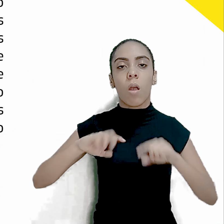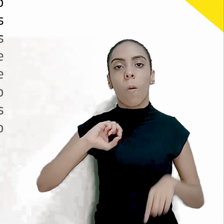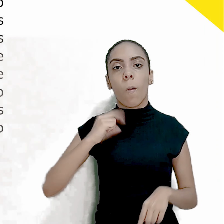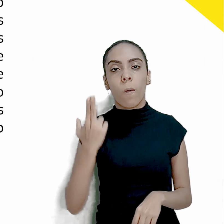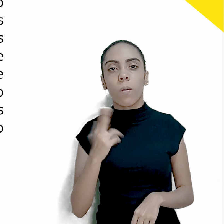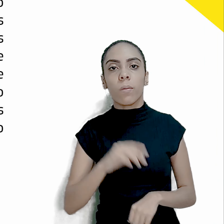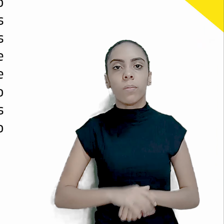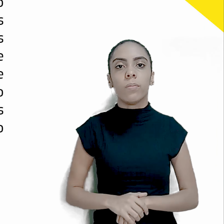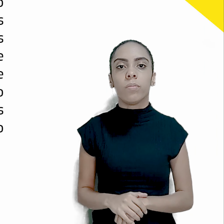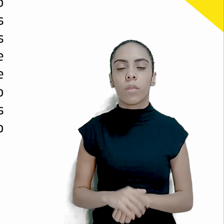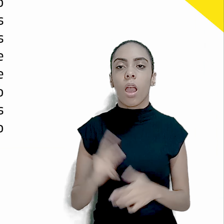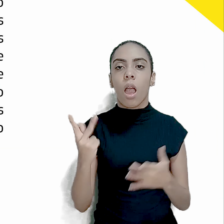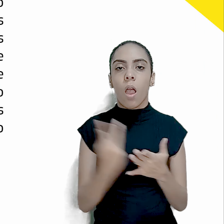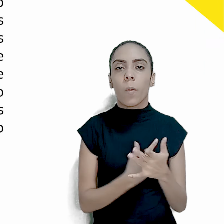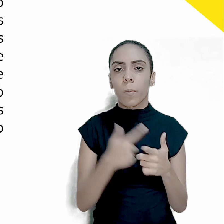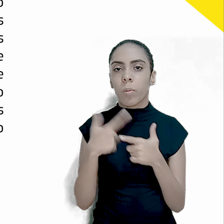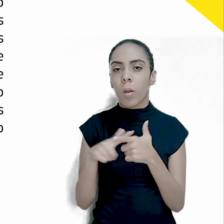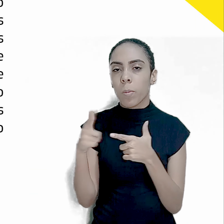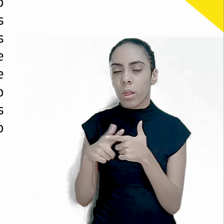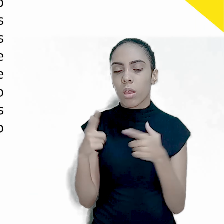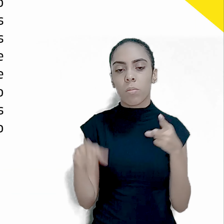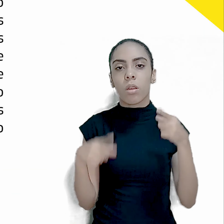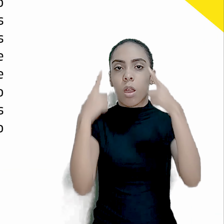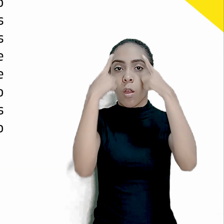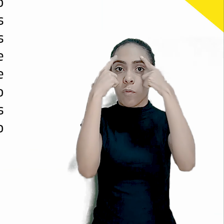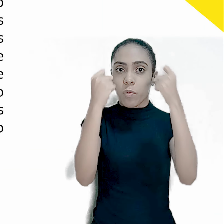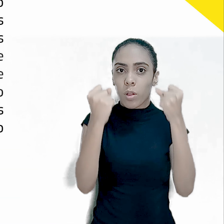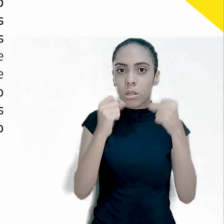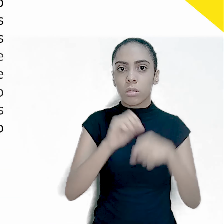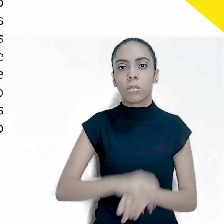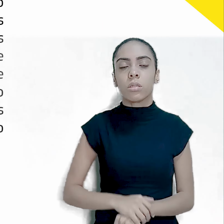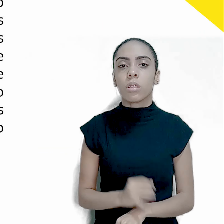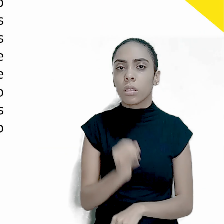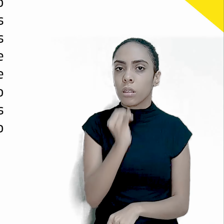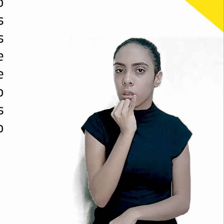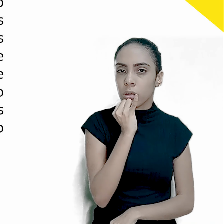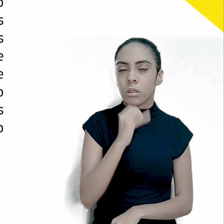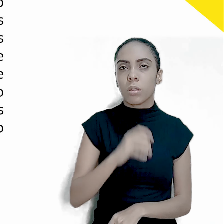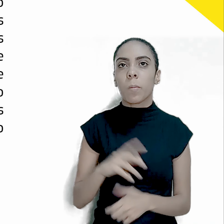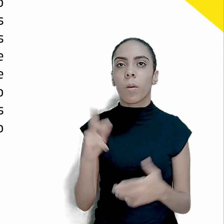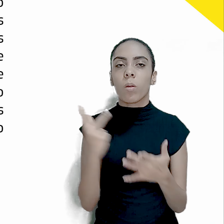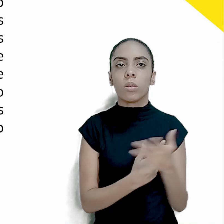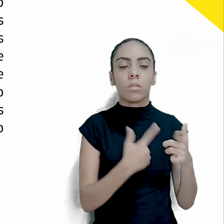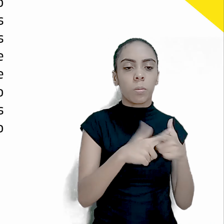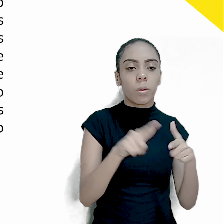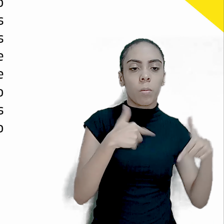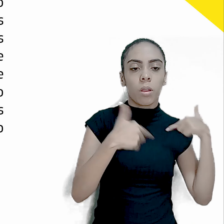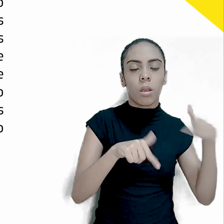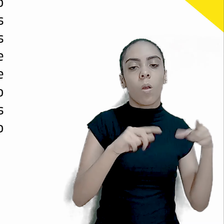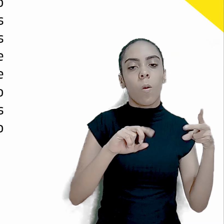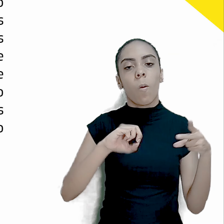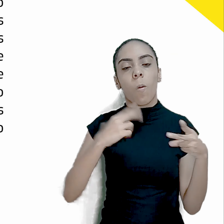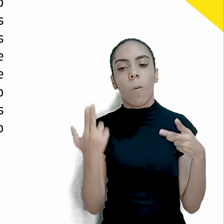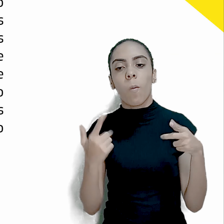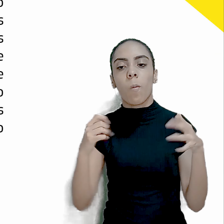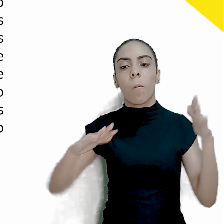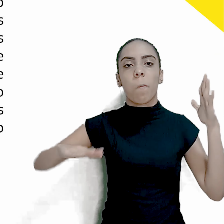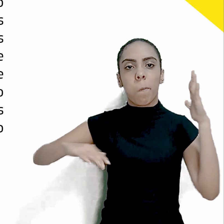infecções ou pode ser adquirida por doenças, acidentes ou violências Como por exemplo,